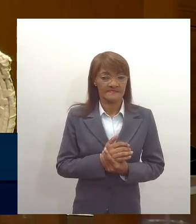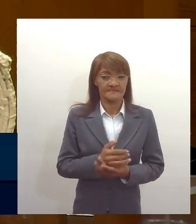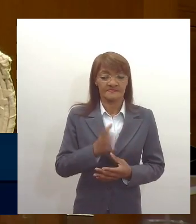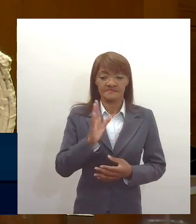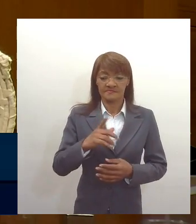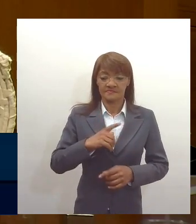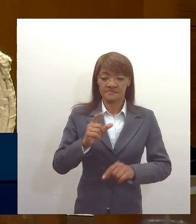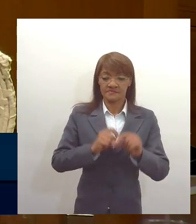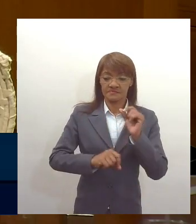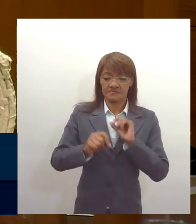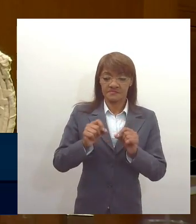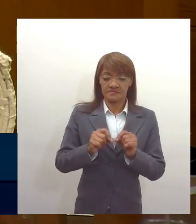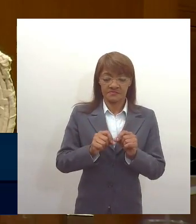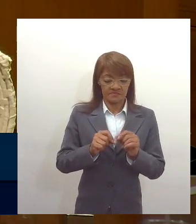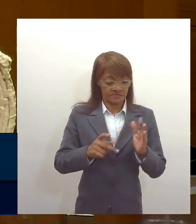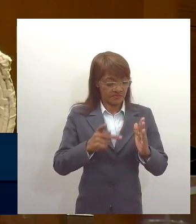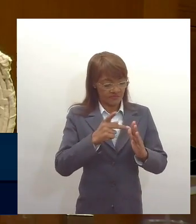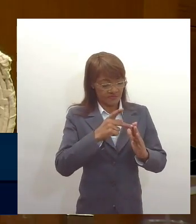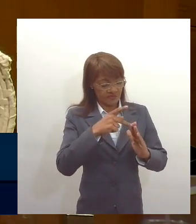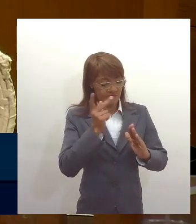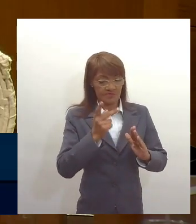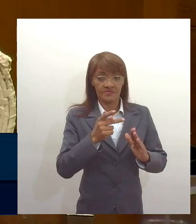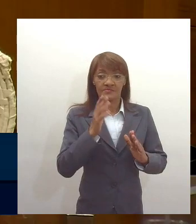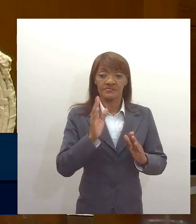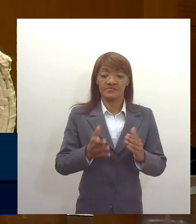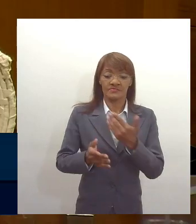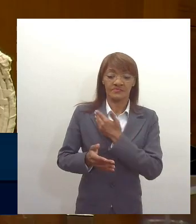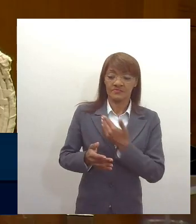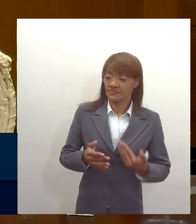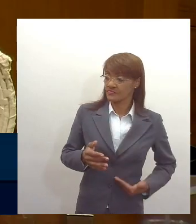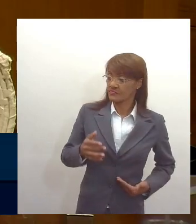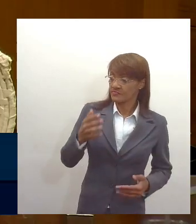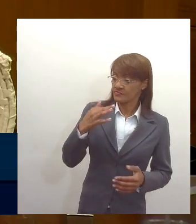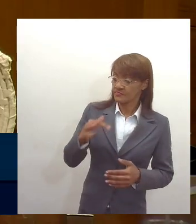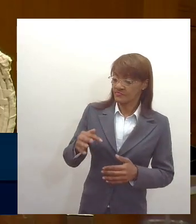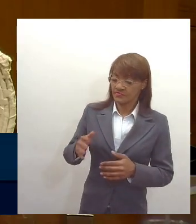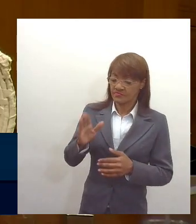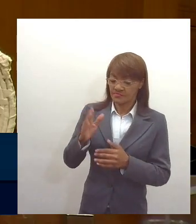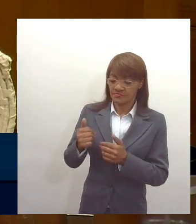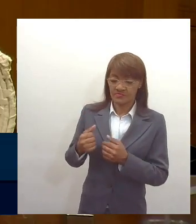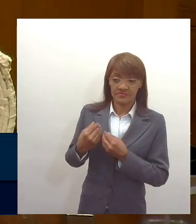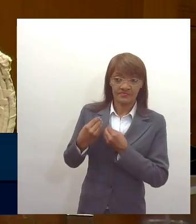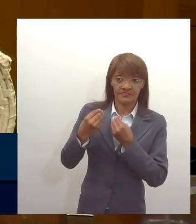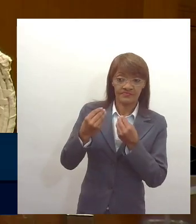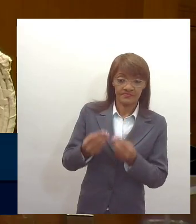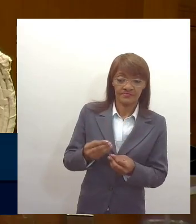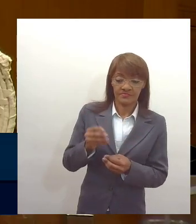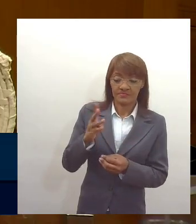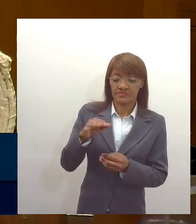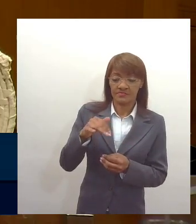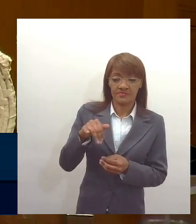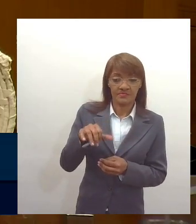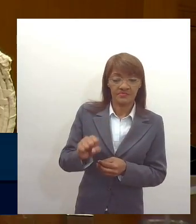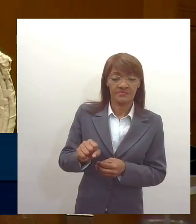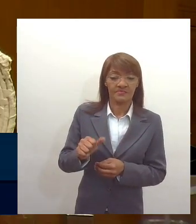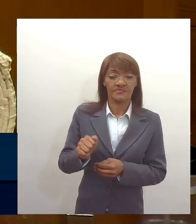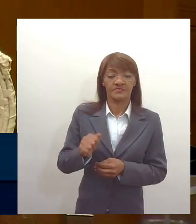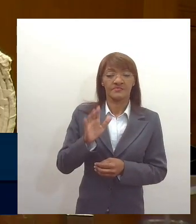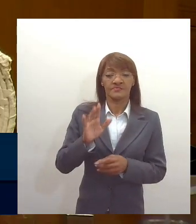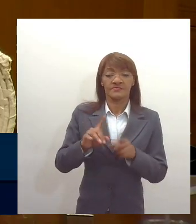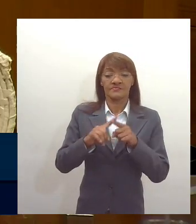governo federal vai dar uma bolsa, mas que os governos estaduais iriam se responsabilizar com a